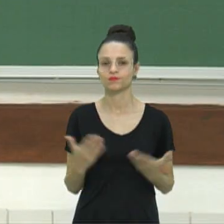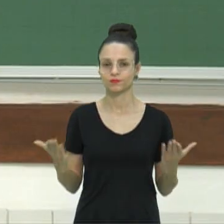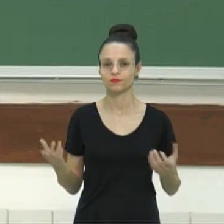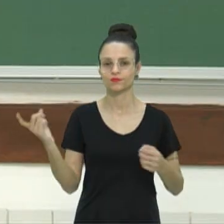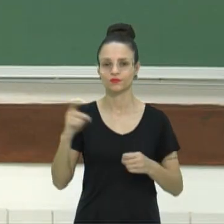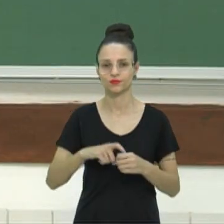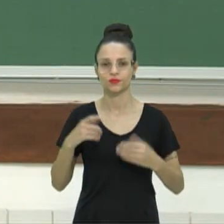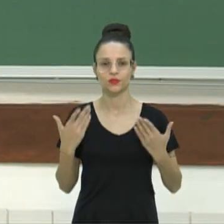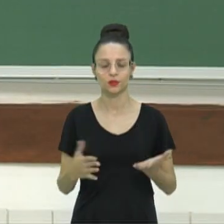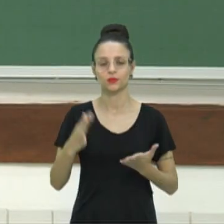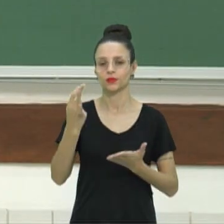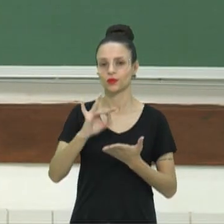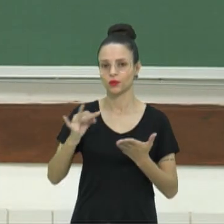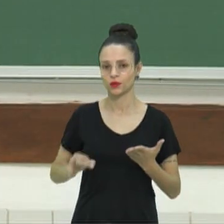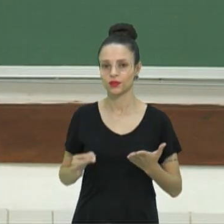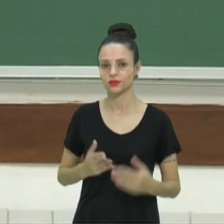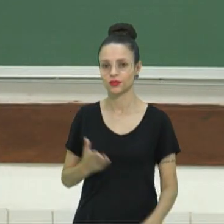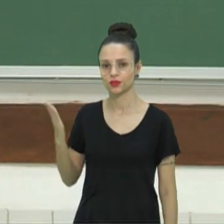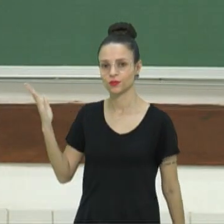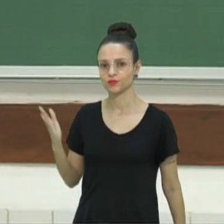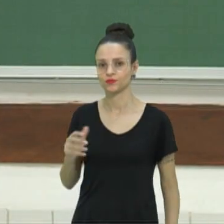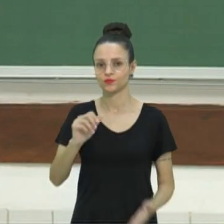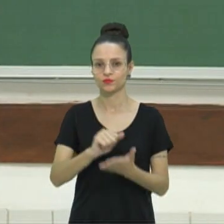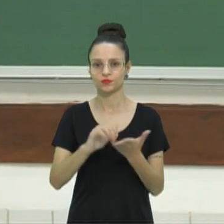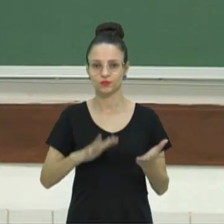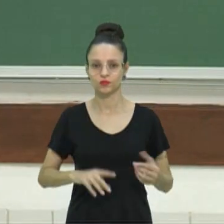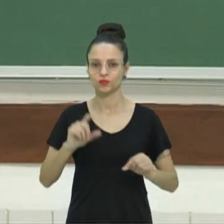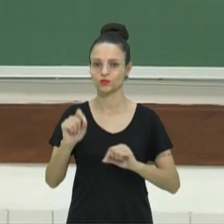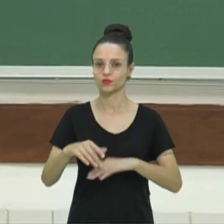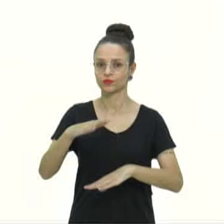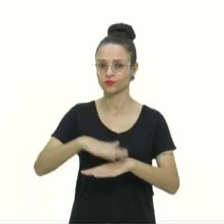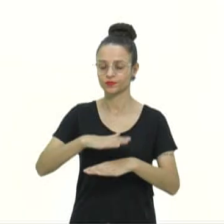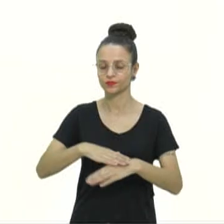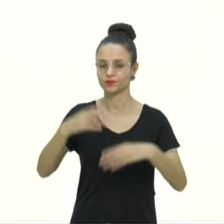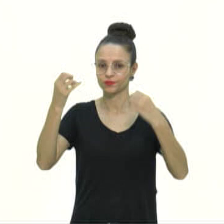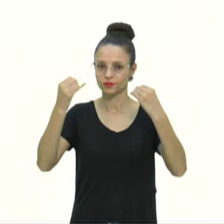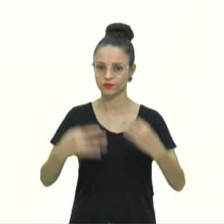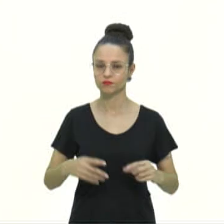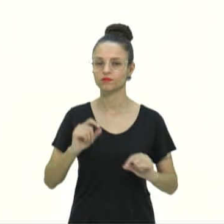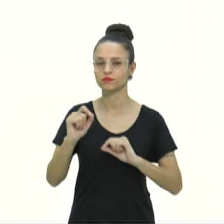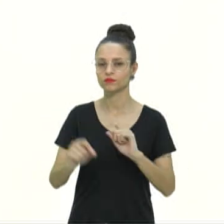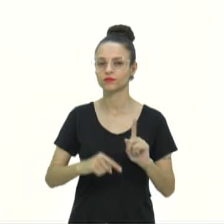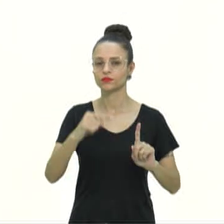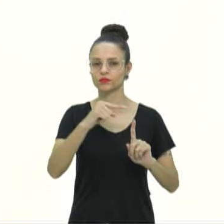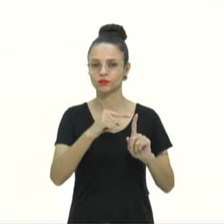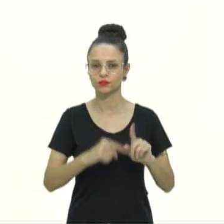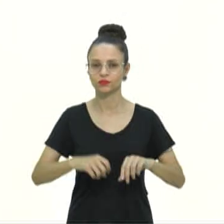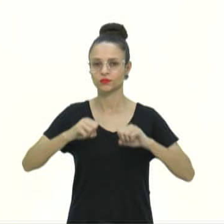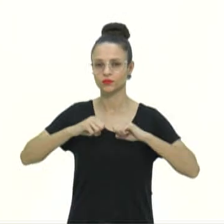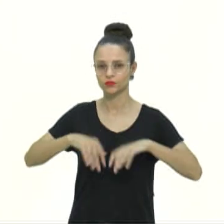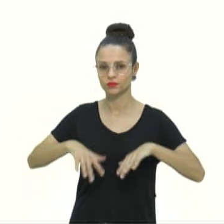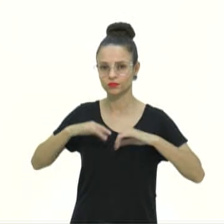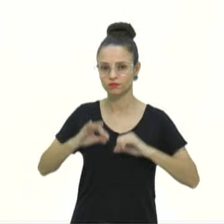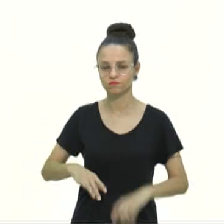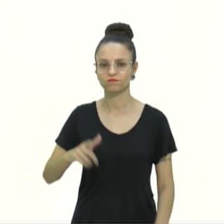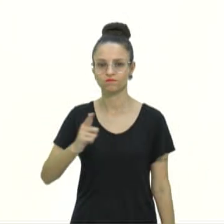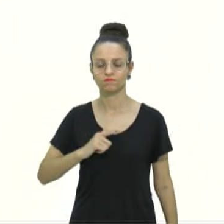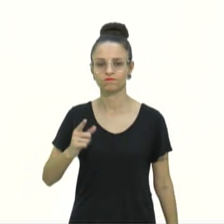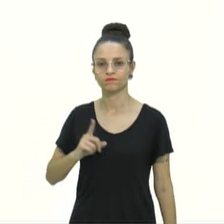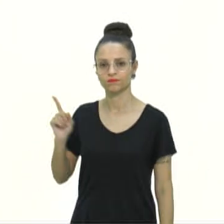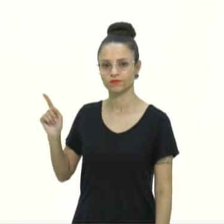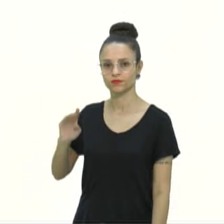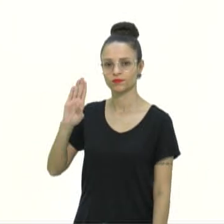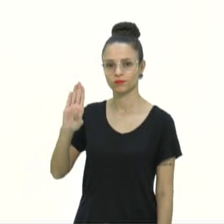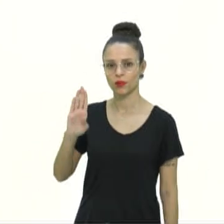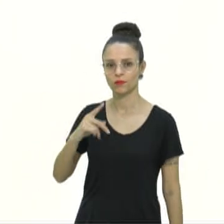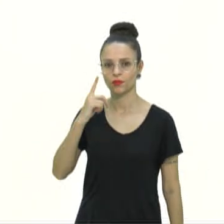Voltamos então, pessoal, com a correção do quiz que tinha ficado aqui para vocês, que era o quê? Os principais tipos de respiração que existem. Resposta correta, letra B.